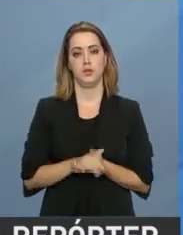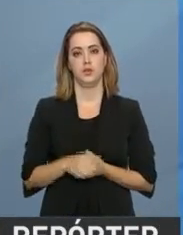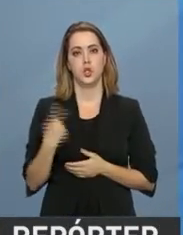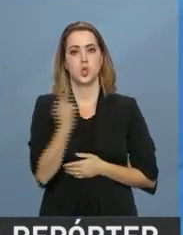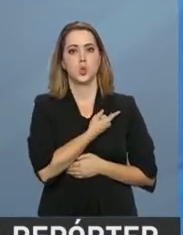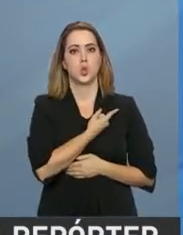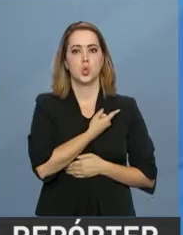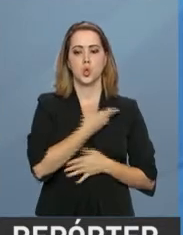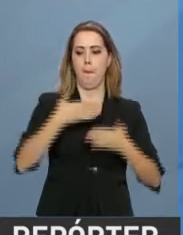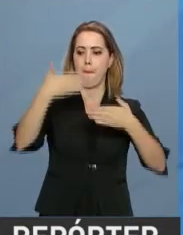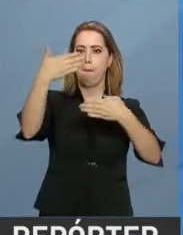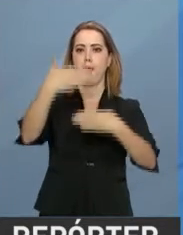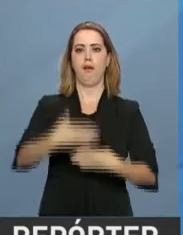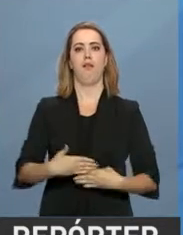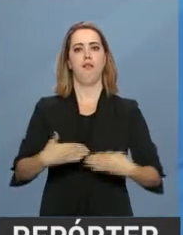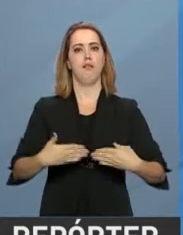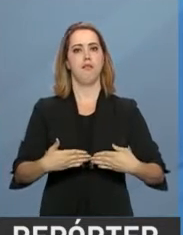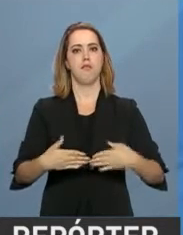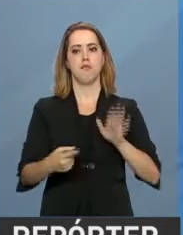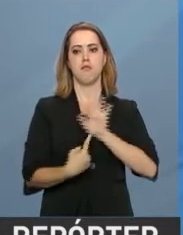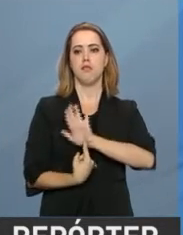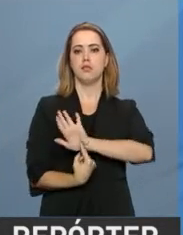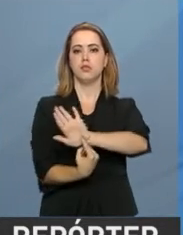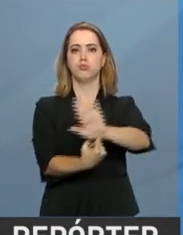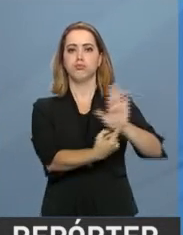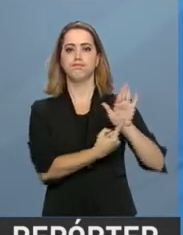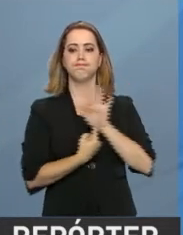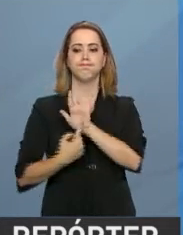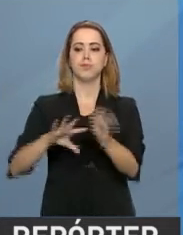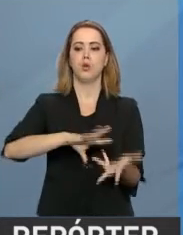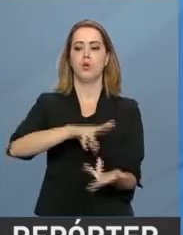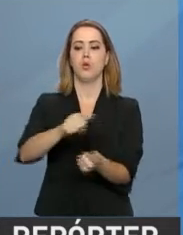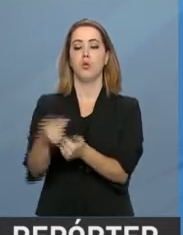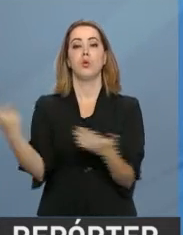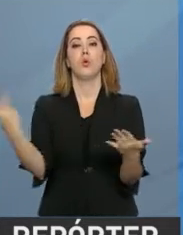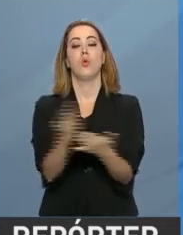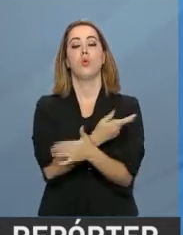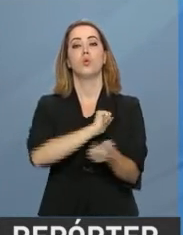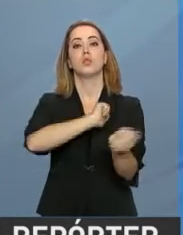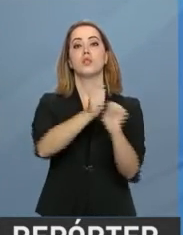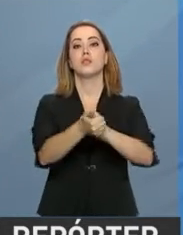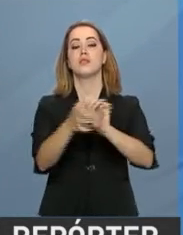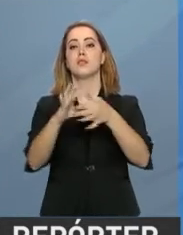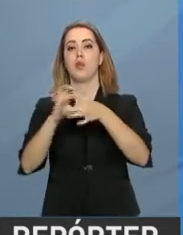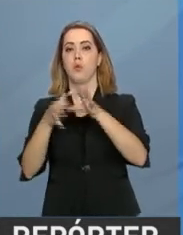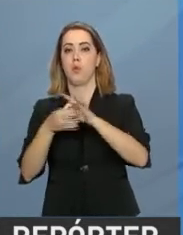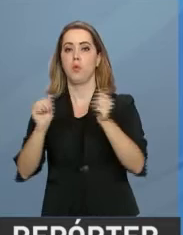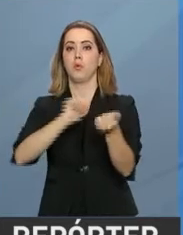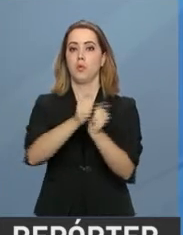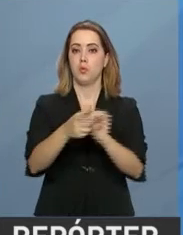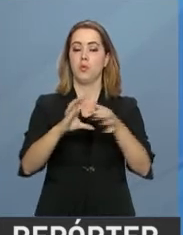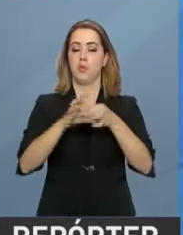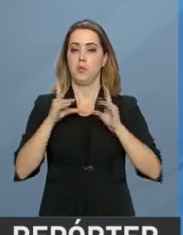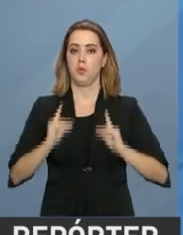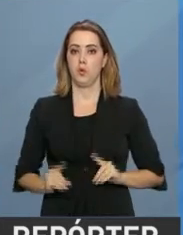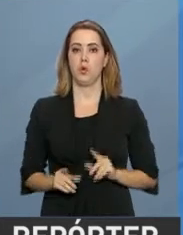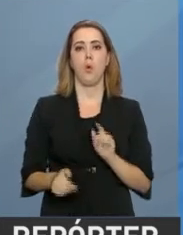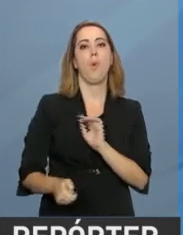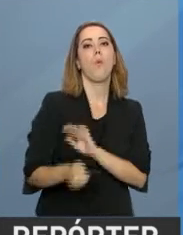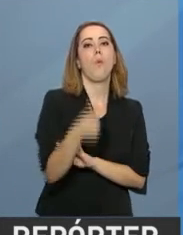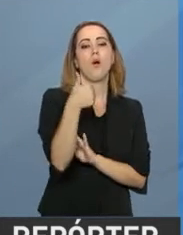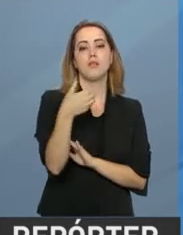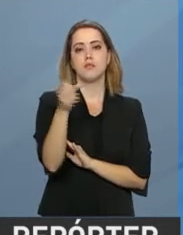vitrine do mundo com a realização da olimpíada e paraolimpíada do rio de janeiro e o mundo gostou do que viu quase